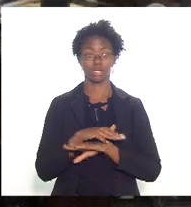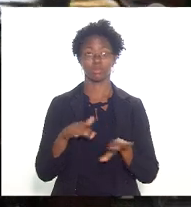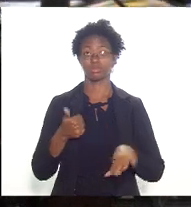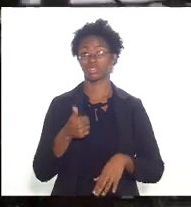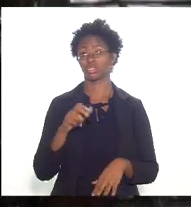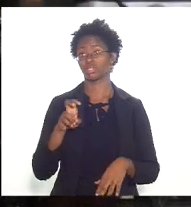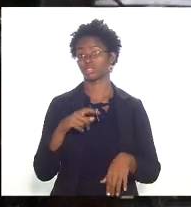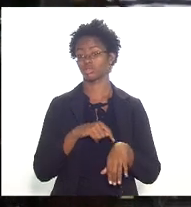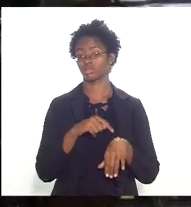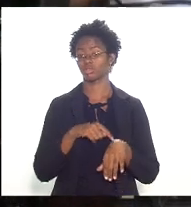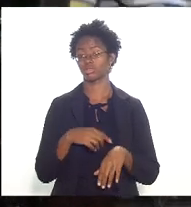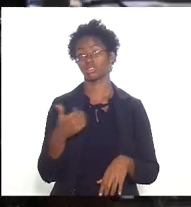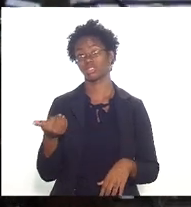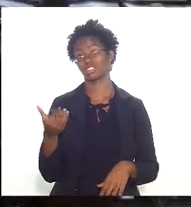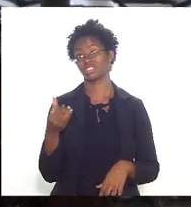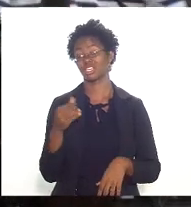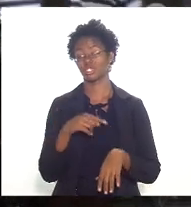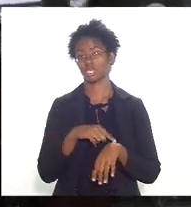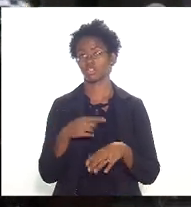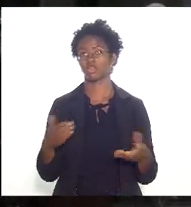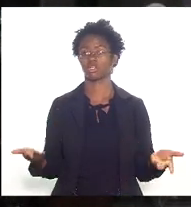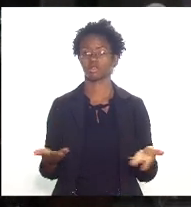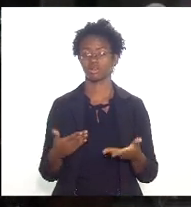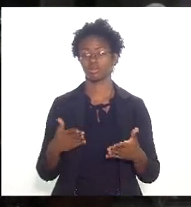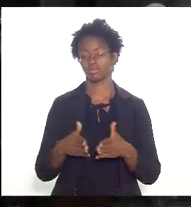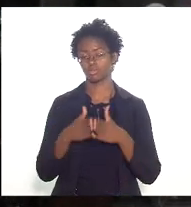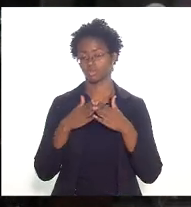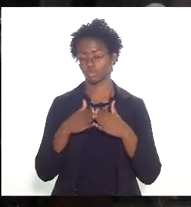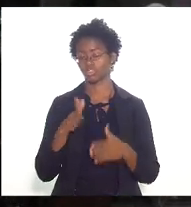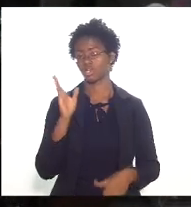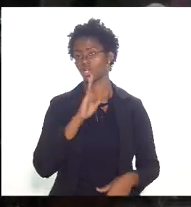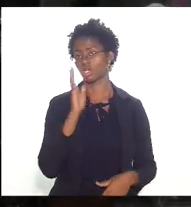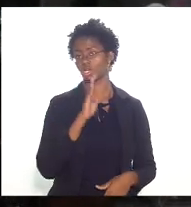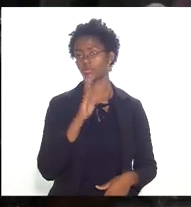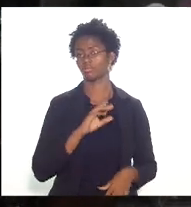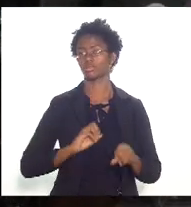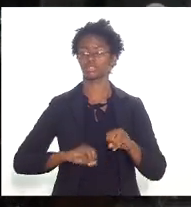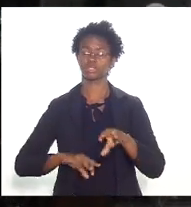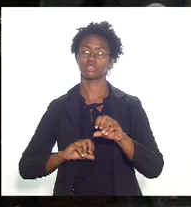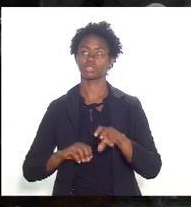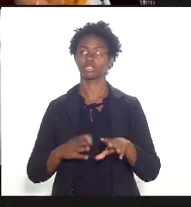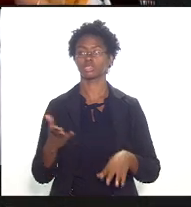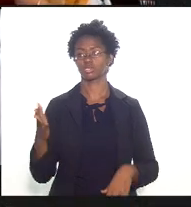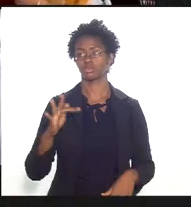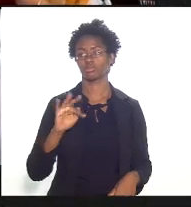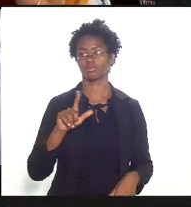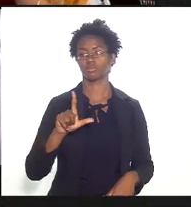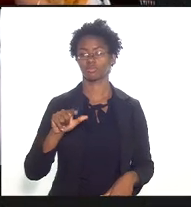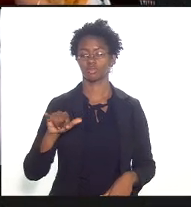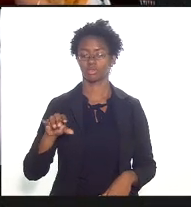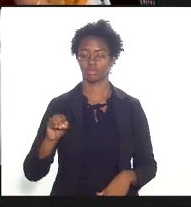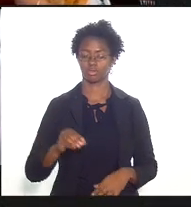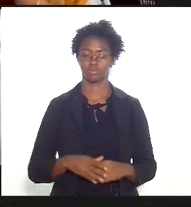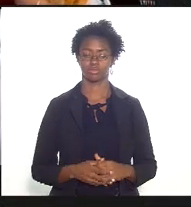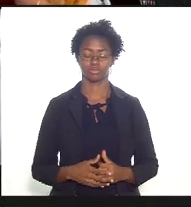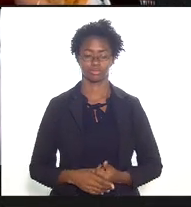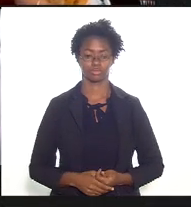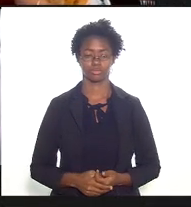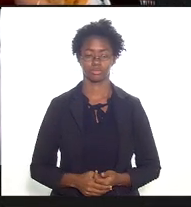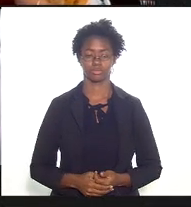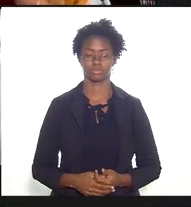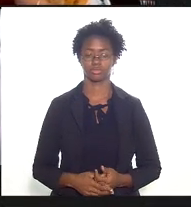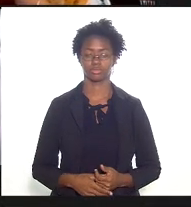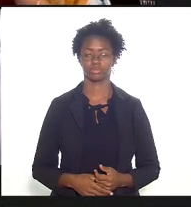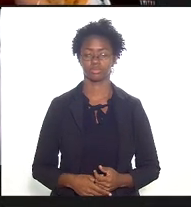horas somos 16:30 vou pedir possa ser breve o parecer pela comissão de educação Deputado Flávio serafini o